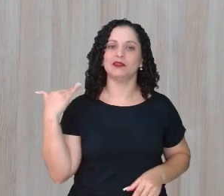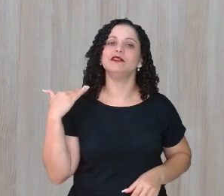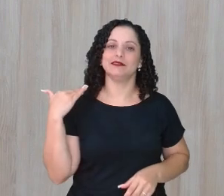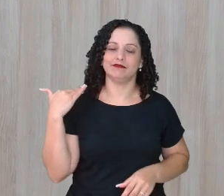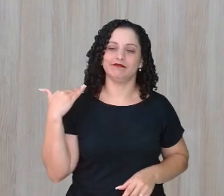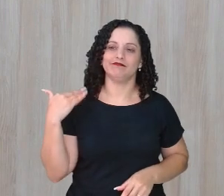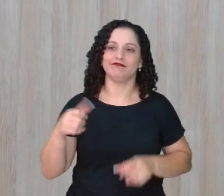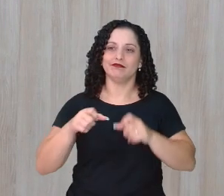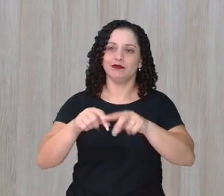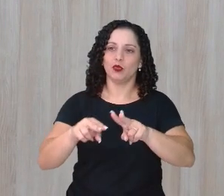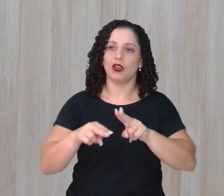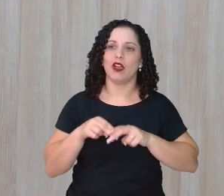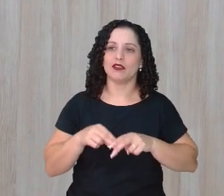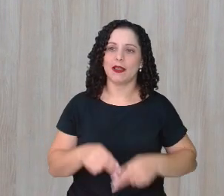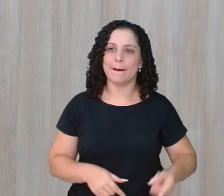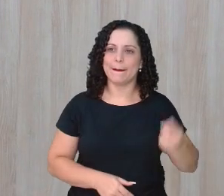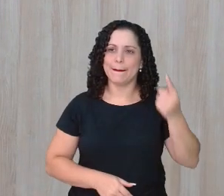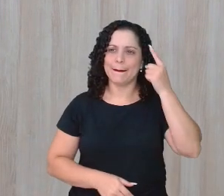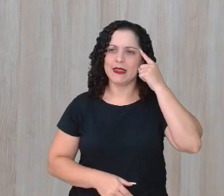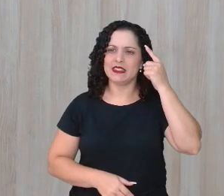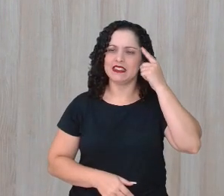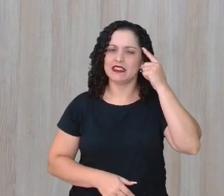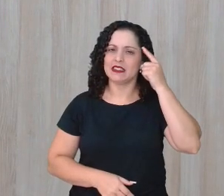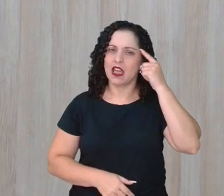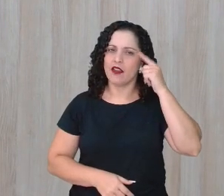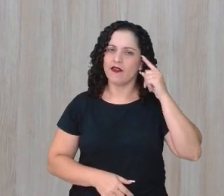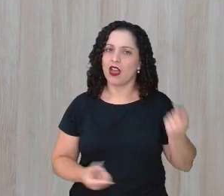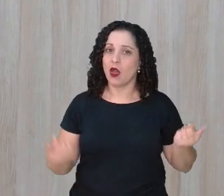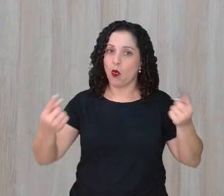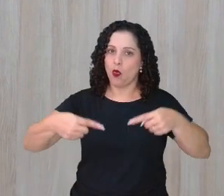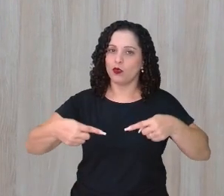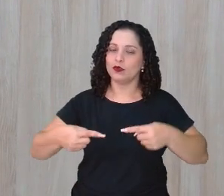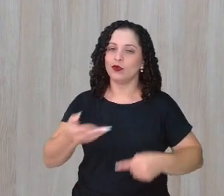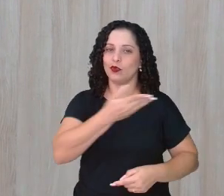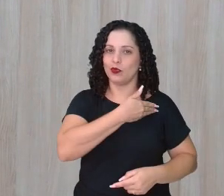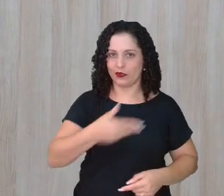devido a pensar contrário àqueles ideais.